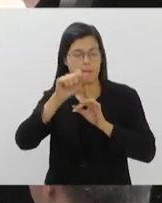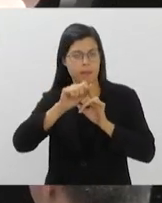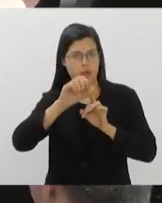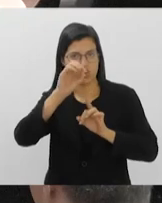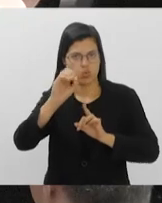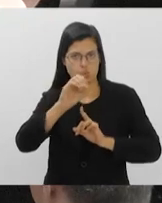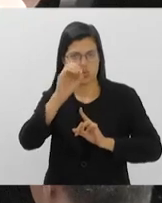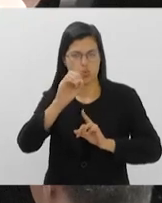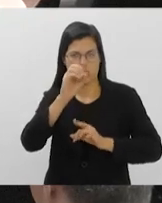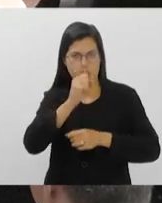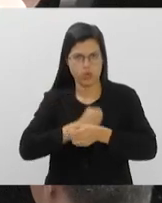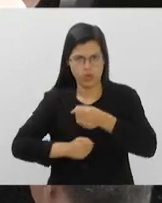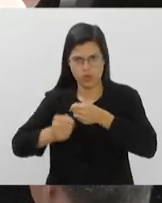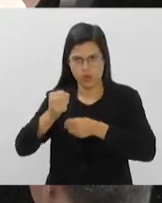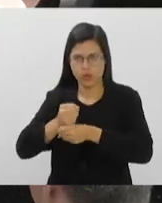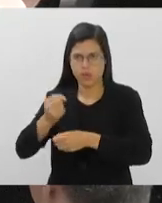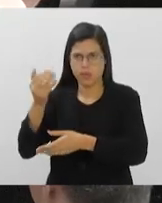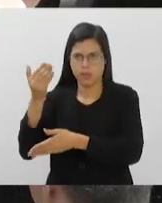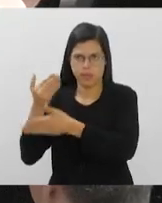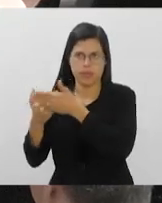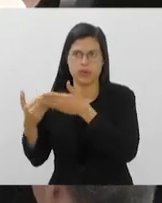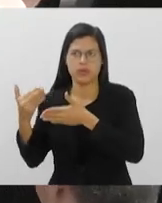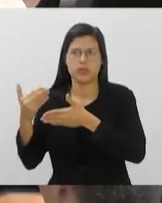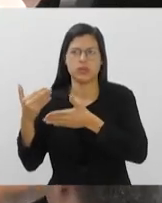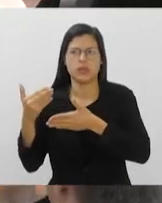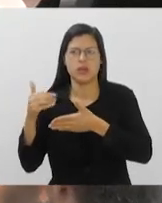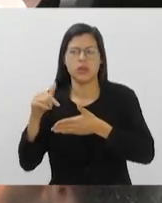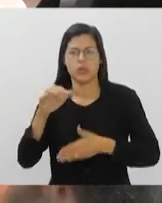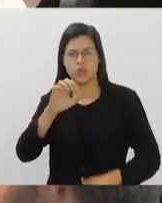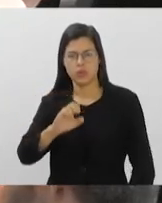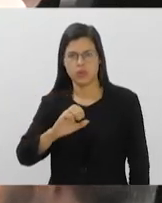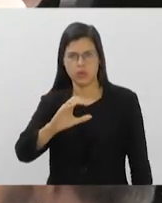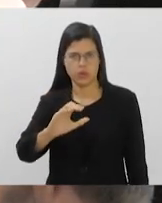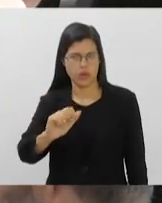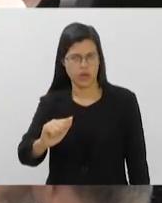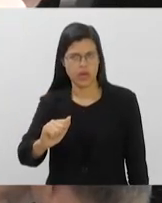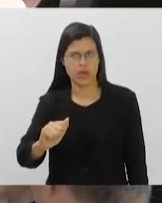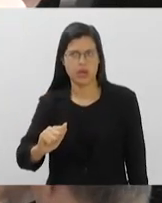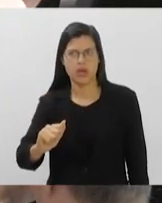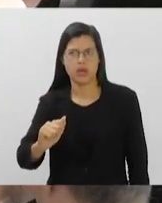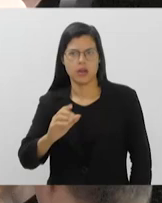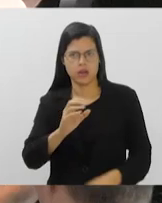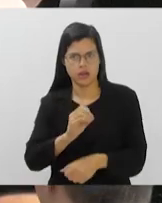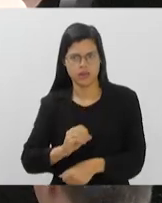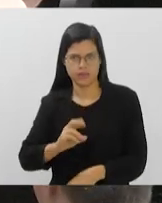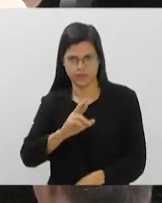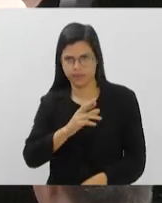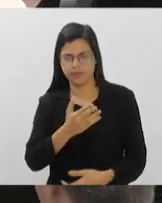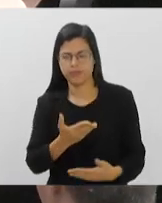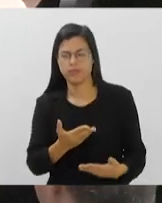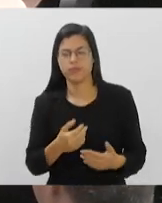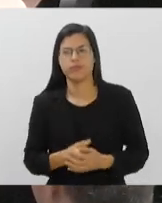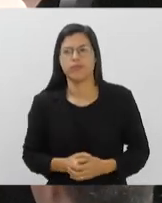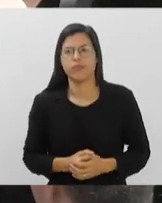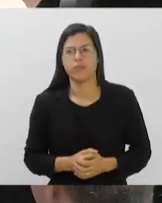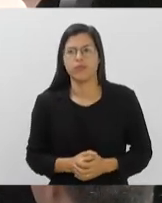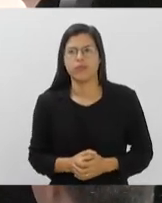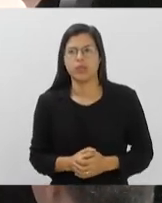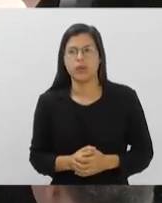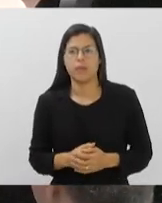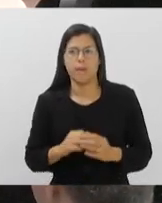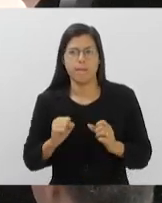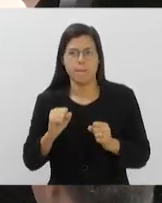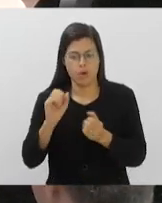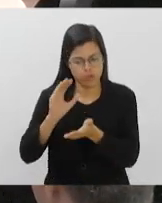passado foram inseridos no eca doutora Bárbara que permitem a destinação direta O